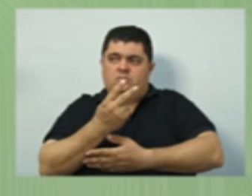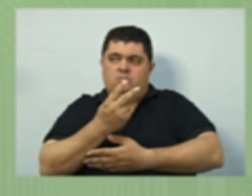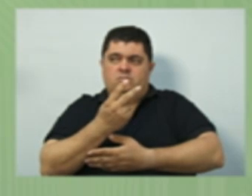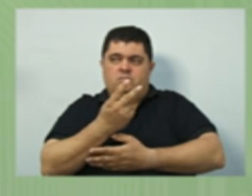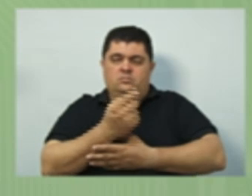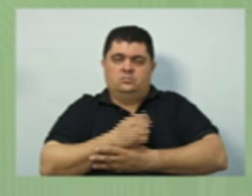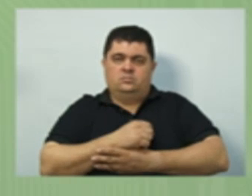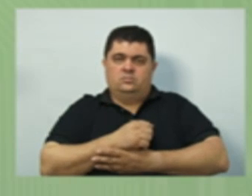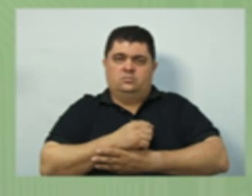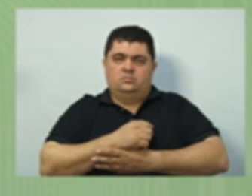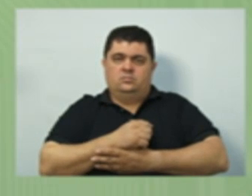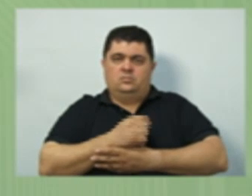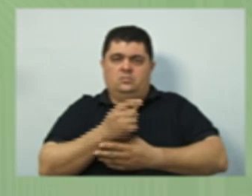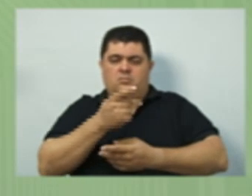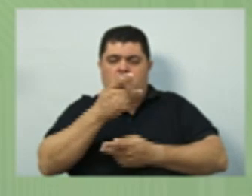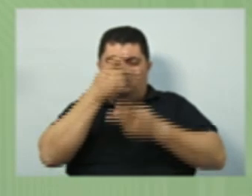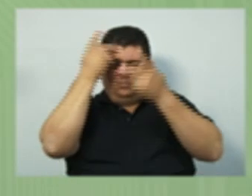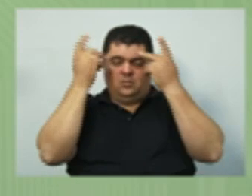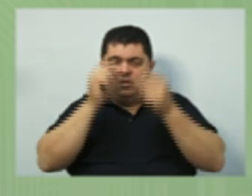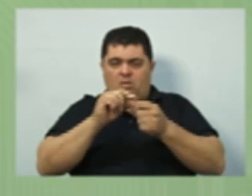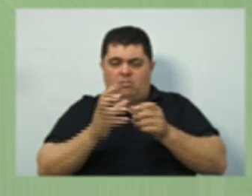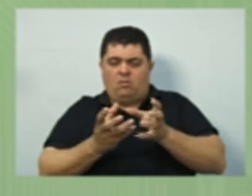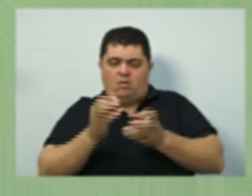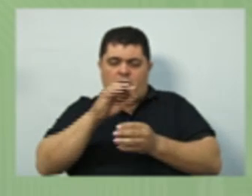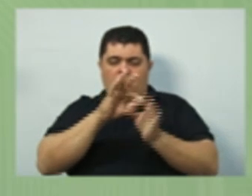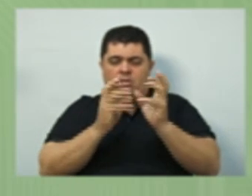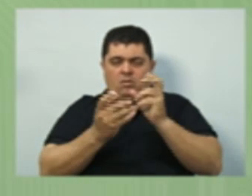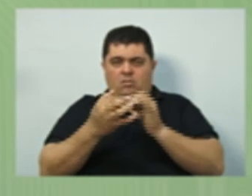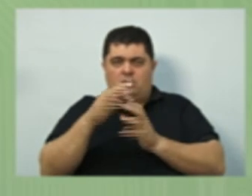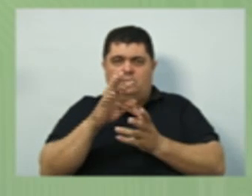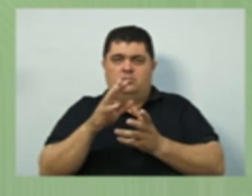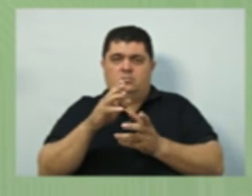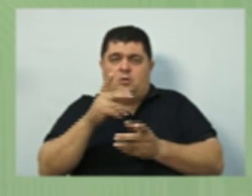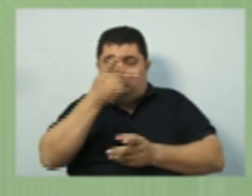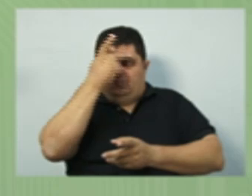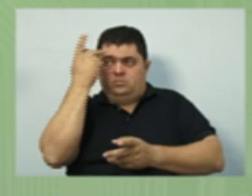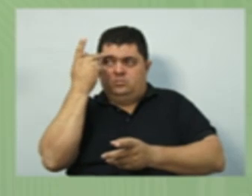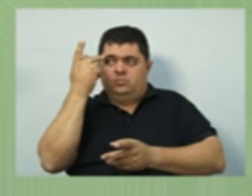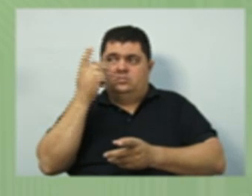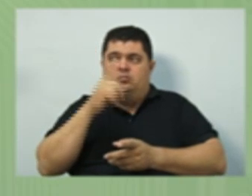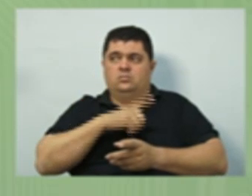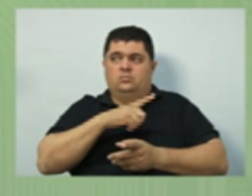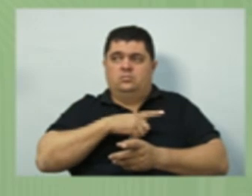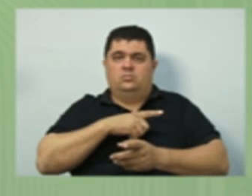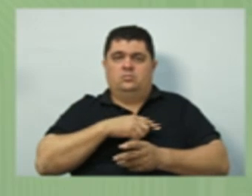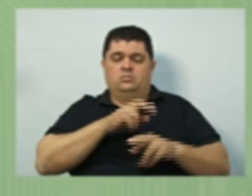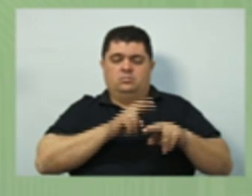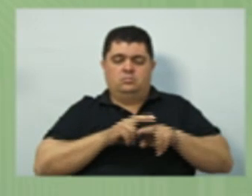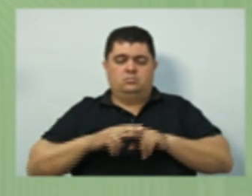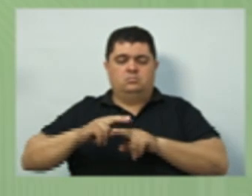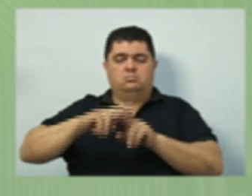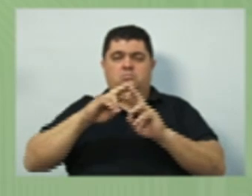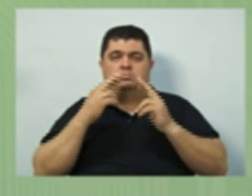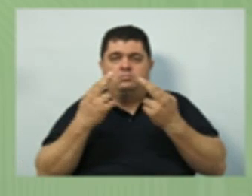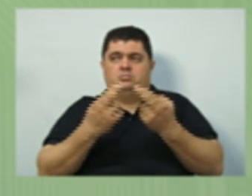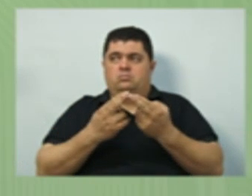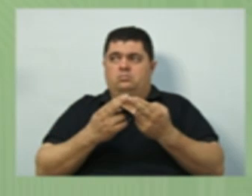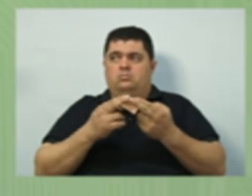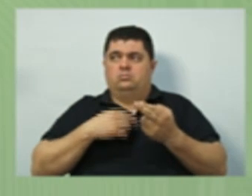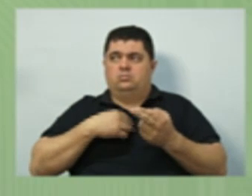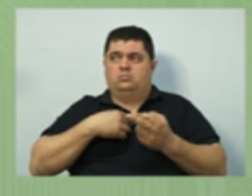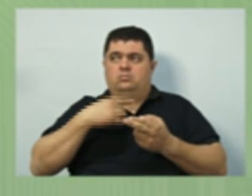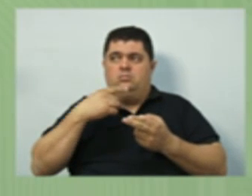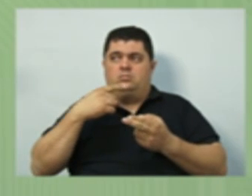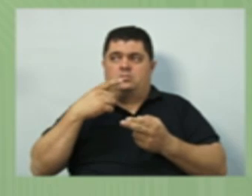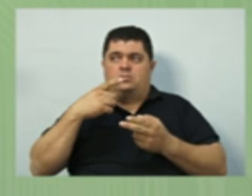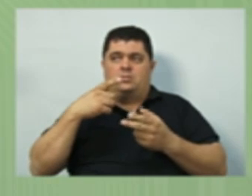consecutivas de artesanato e tem uma figura de pessoas simbolizando o diálogo, tem uma cabeça com um